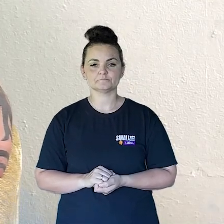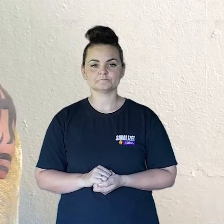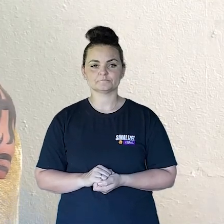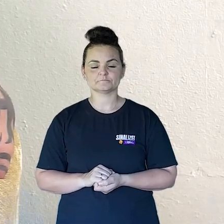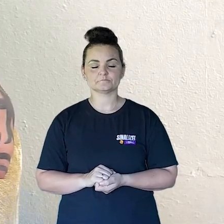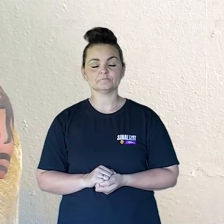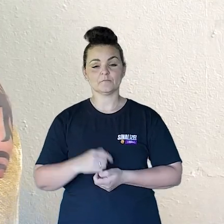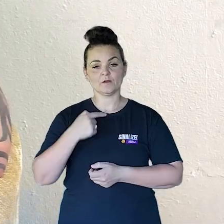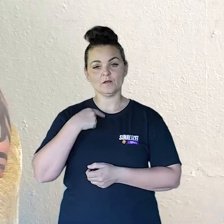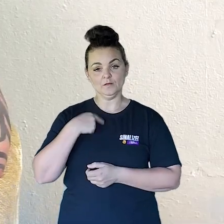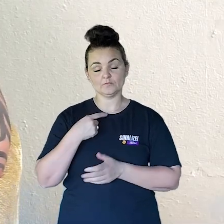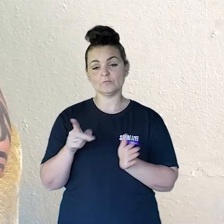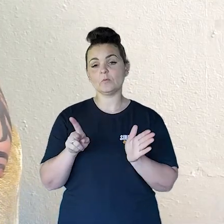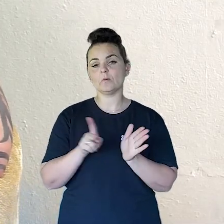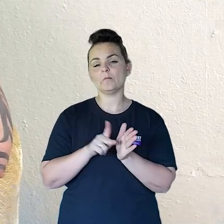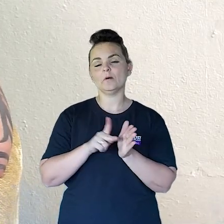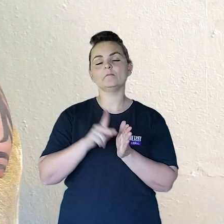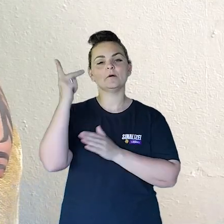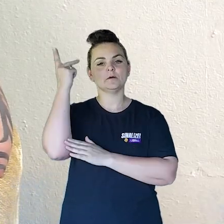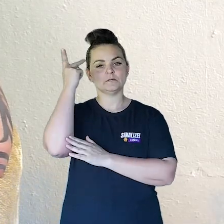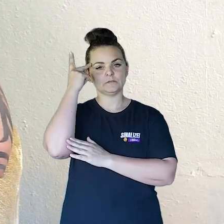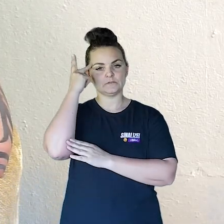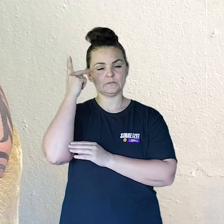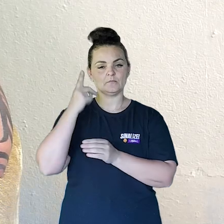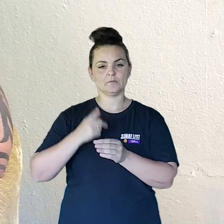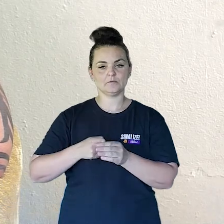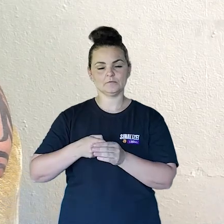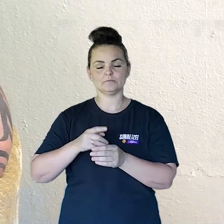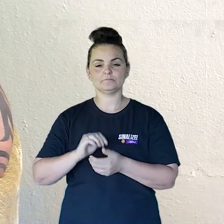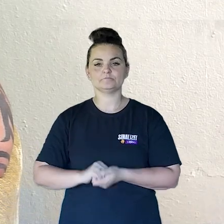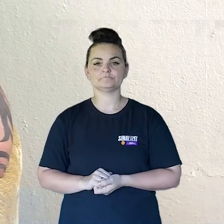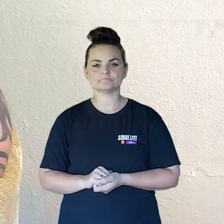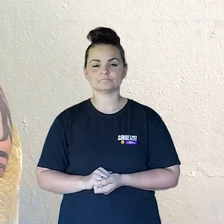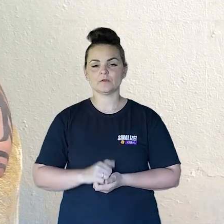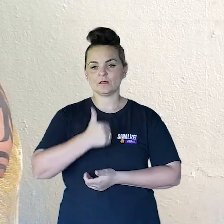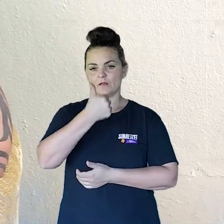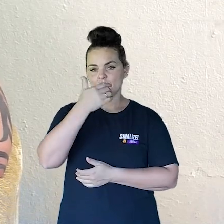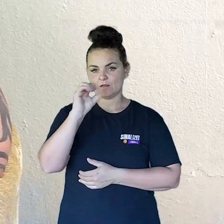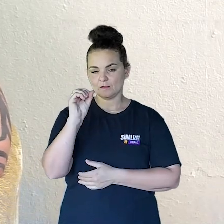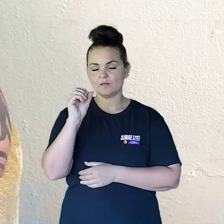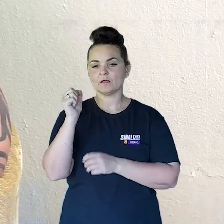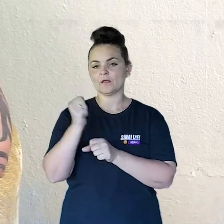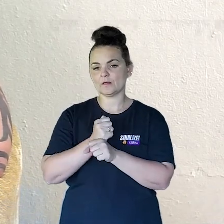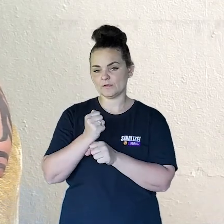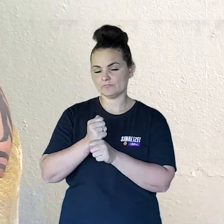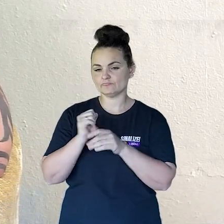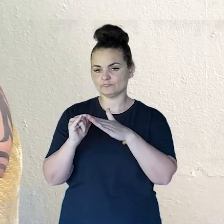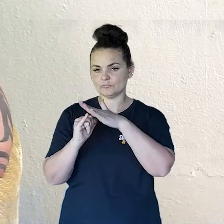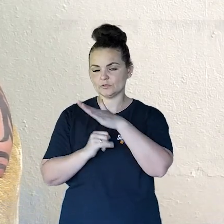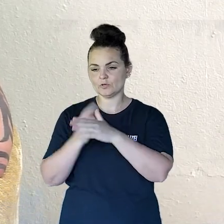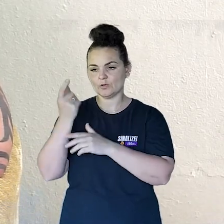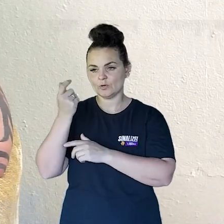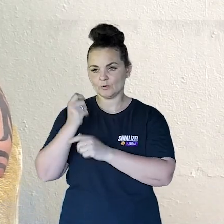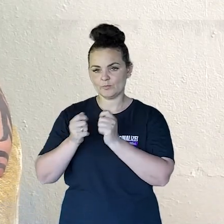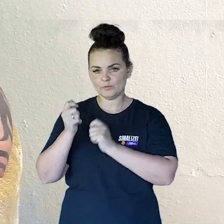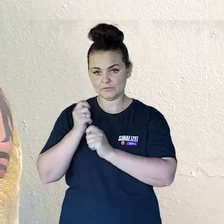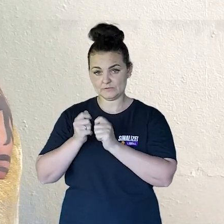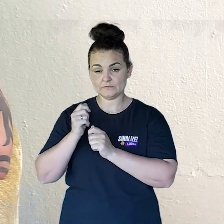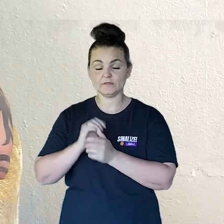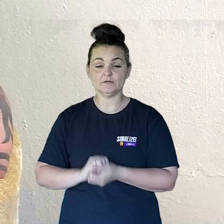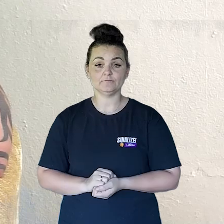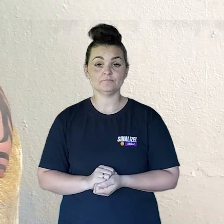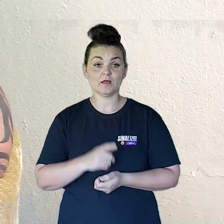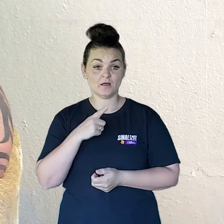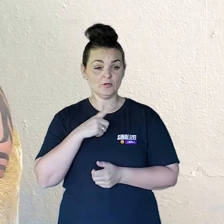sou natural de São Paulo, né? Trabalhei por 10 anos numa instituição financeira e movido